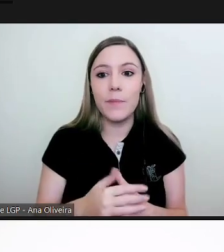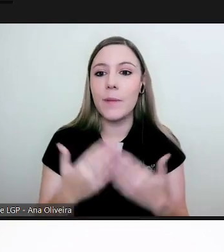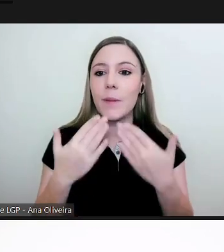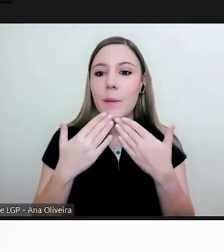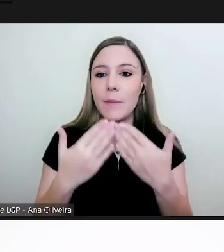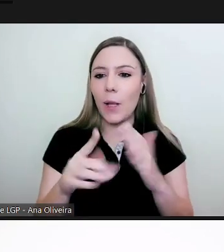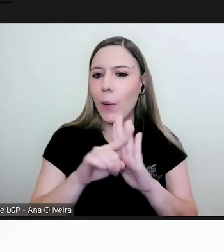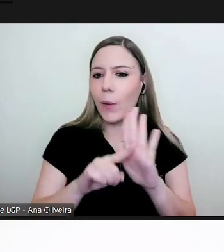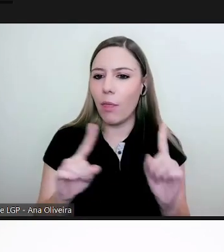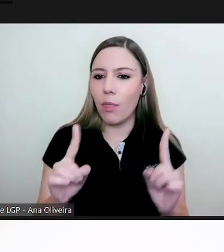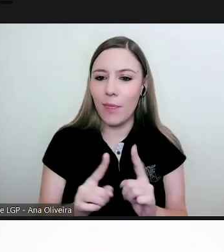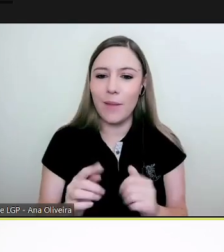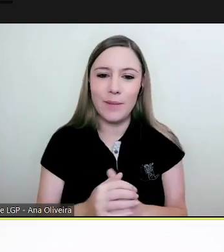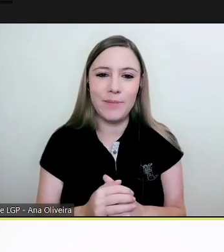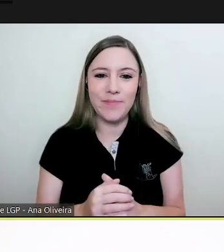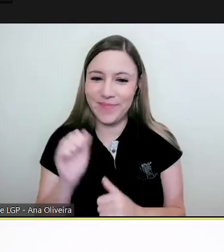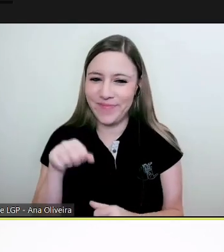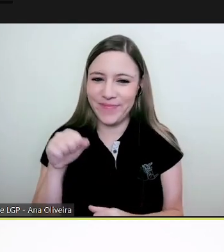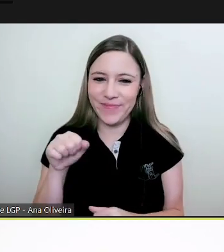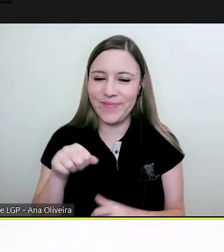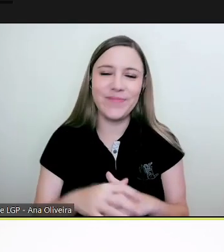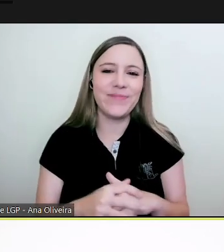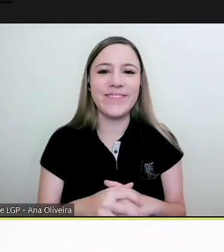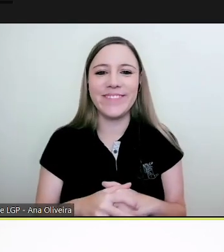já. breves. Sim, sim.